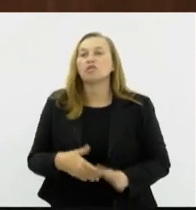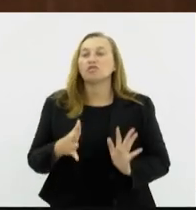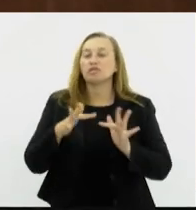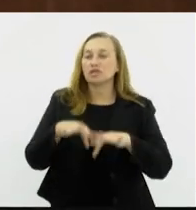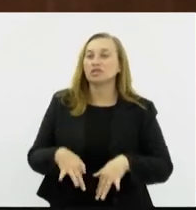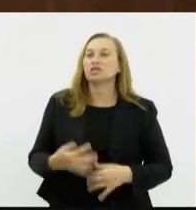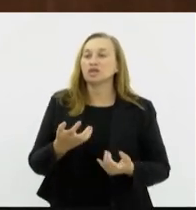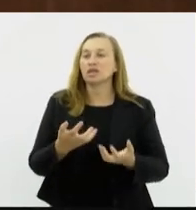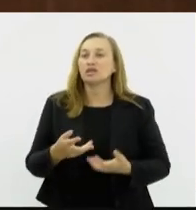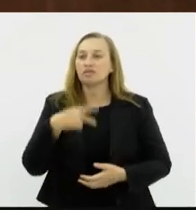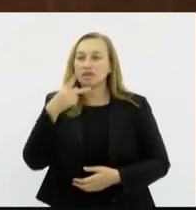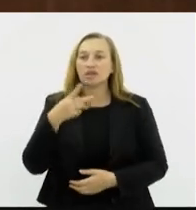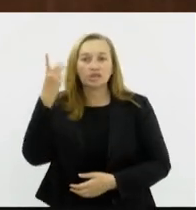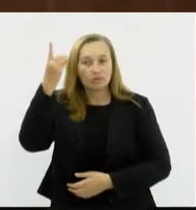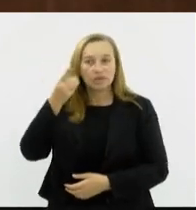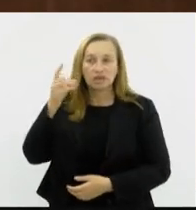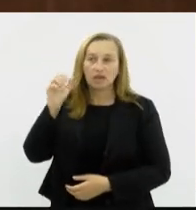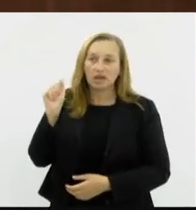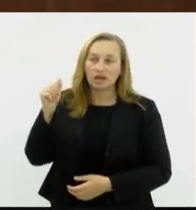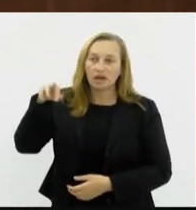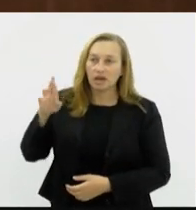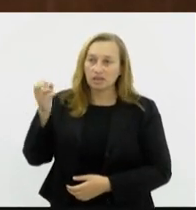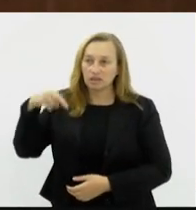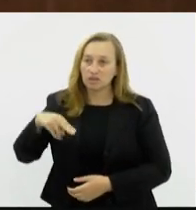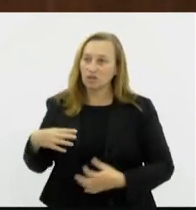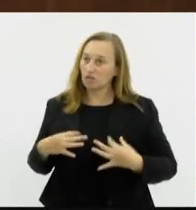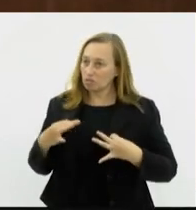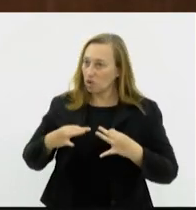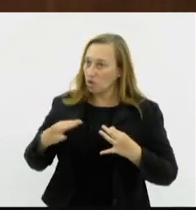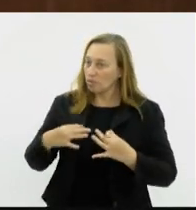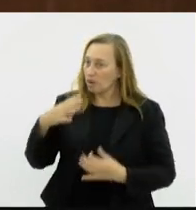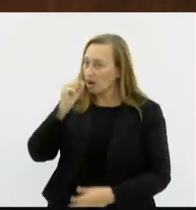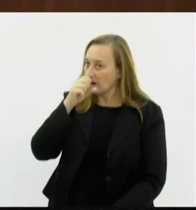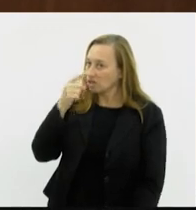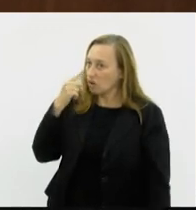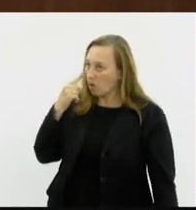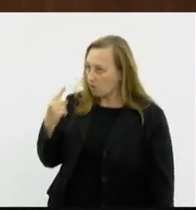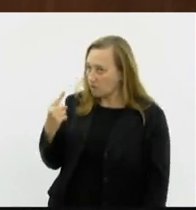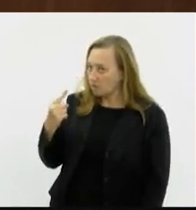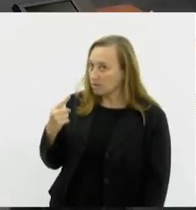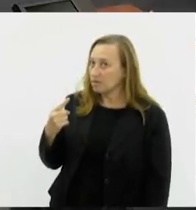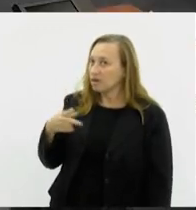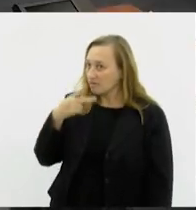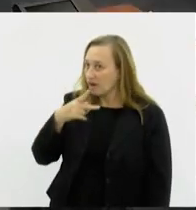já dizer, deputado Anderson, que meu vestido é laranja. Pensa bem no que você vai falar.